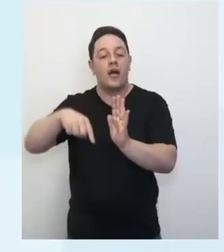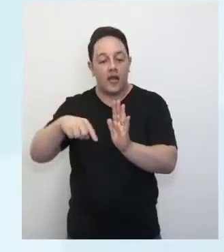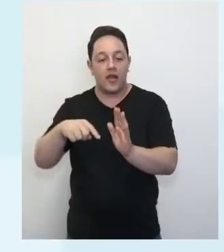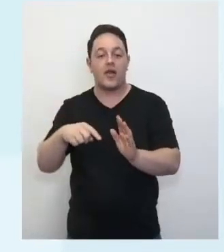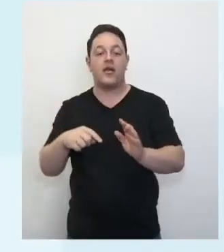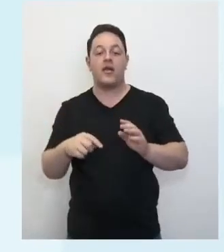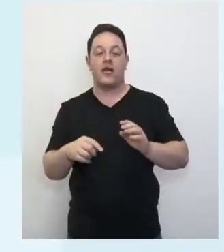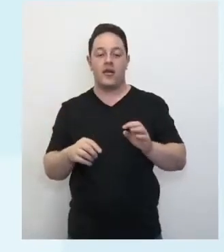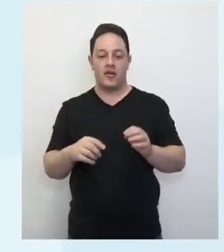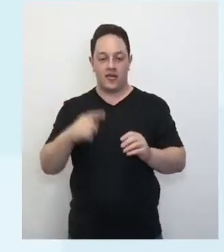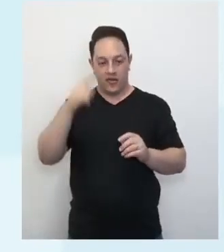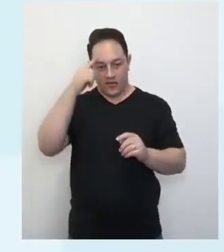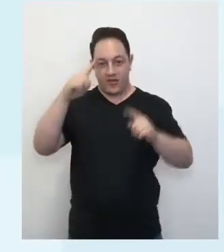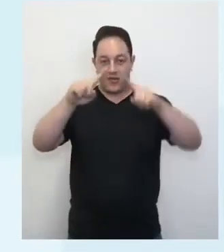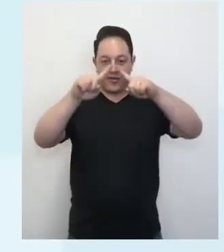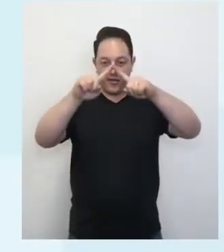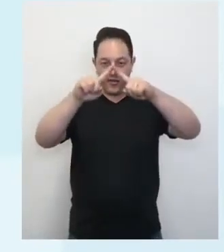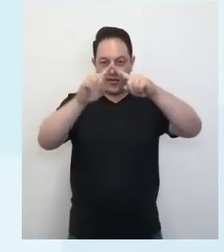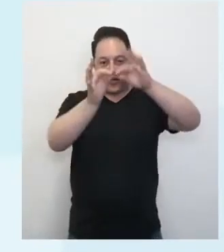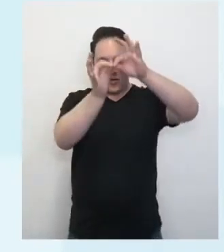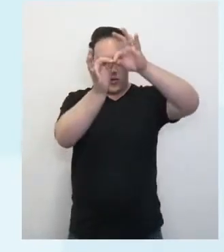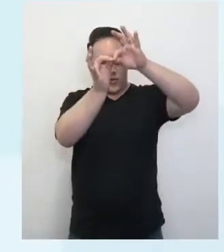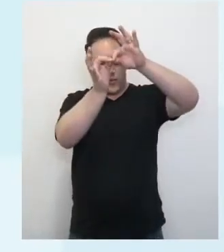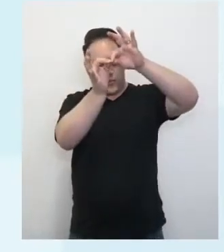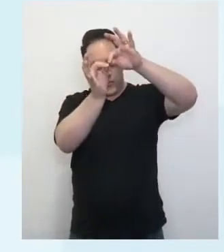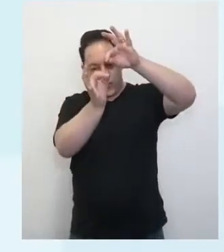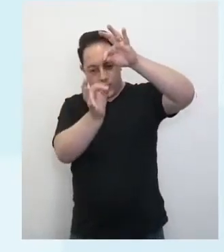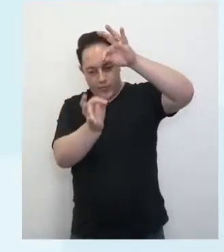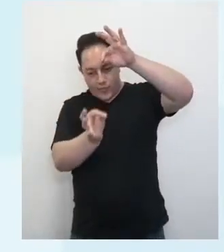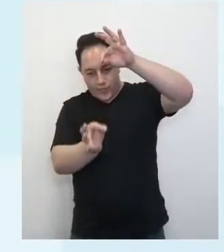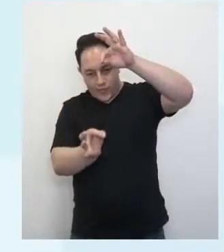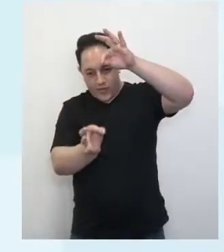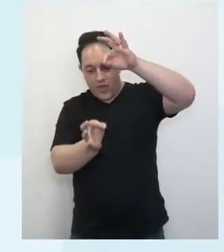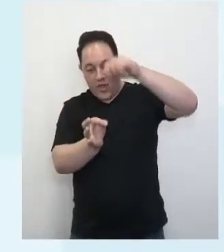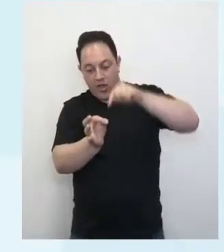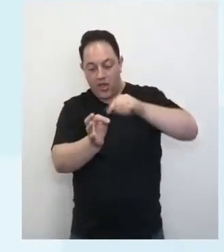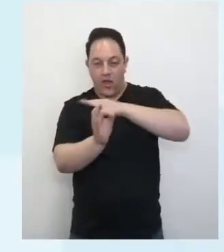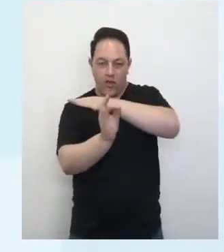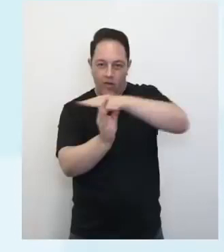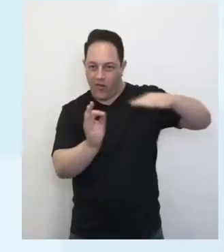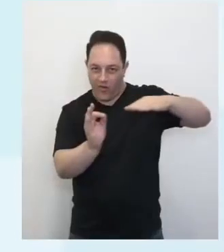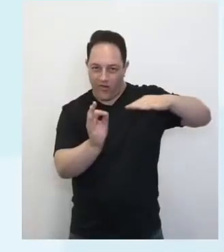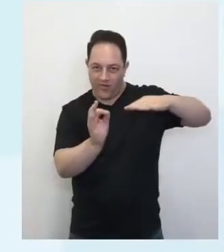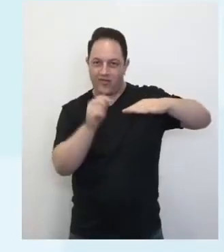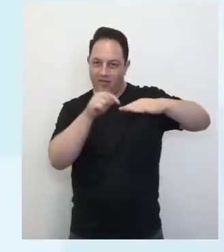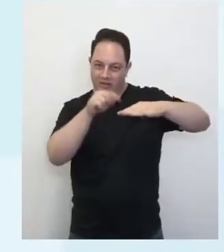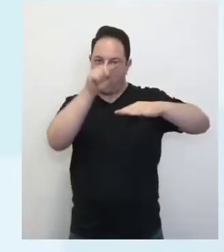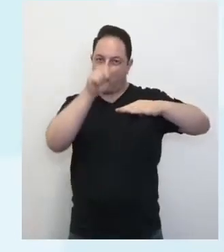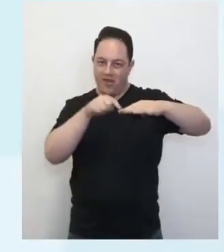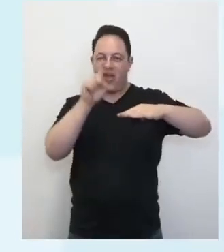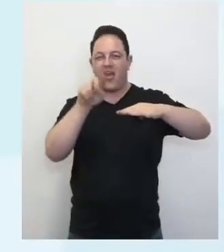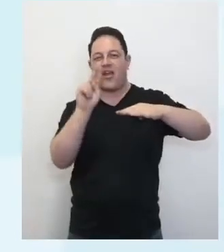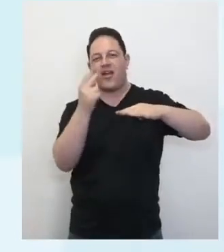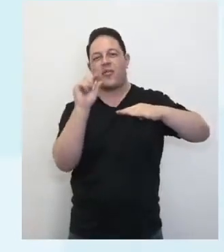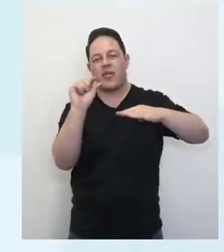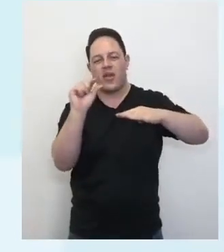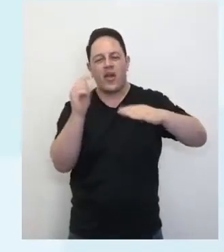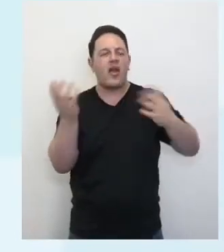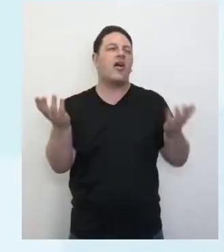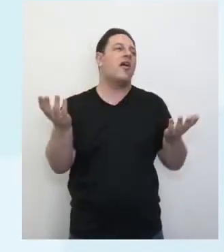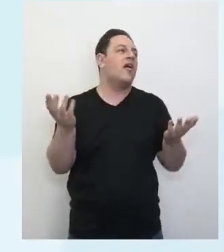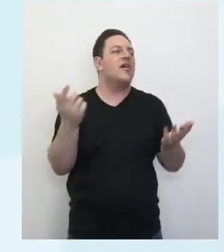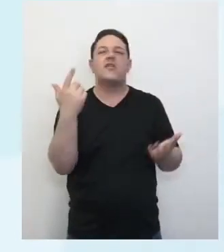do vértice até o corte da secção Ah tá mas eu não tenho